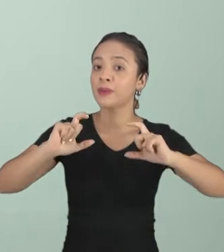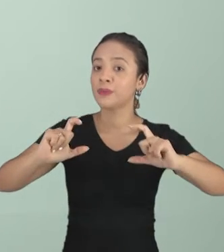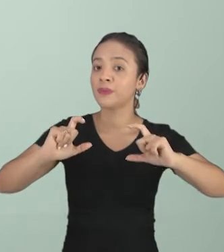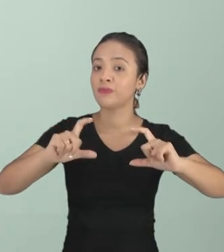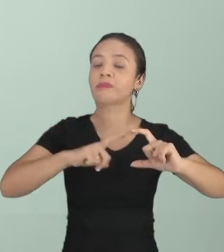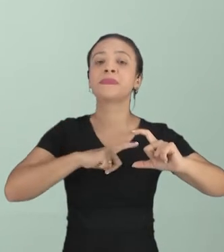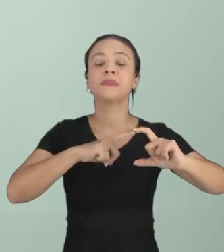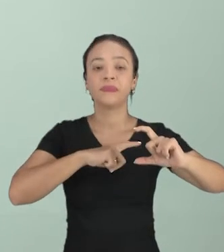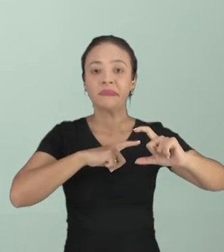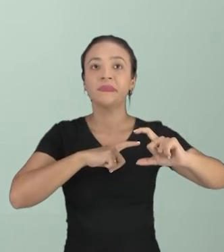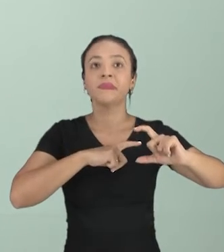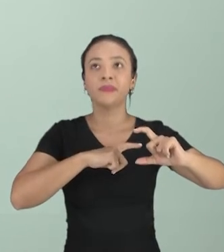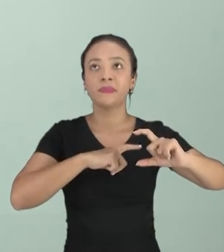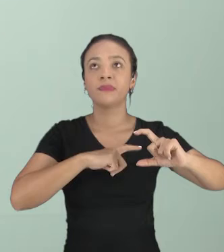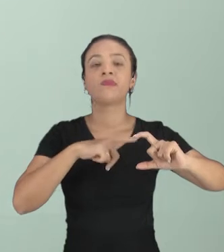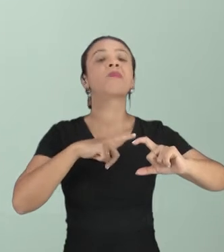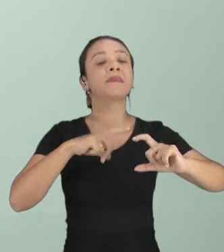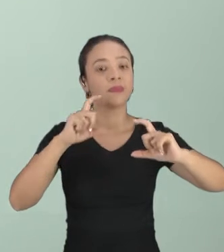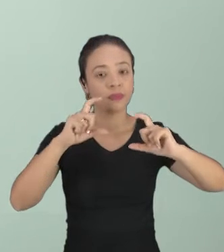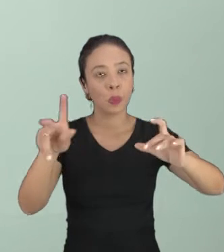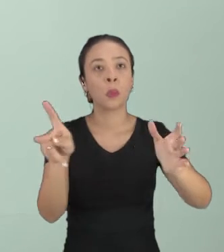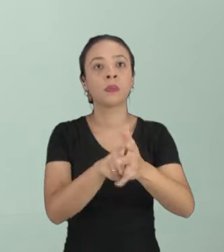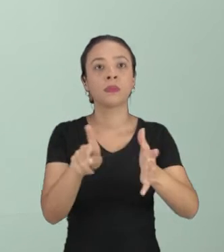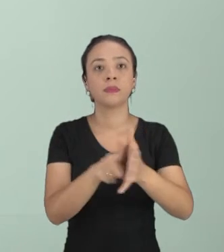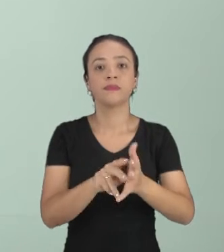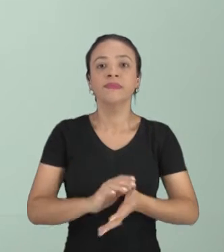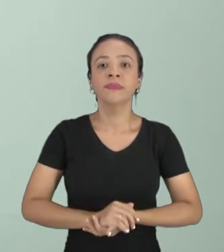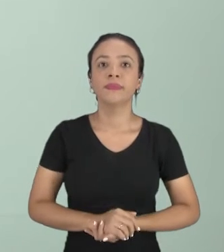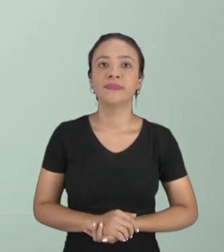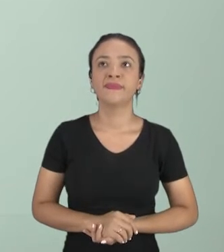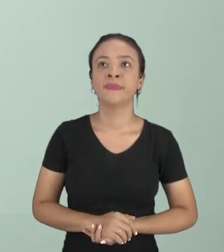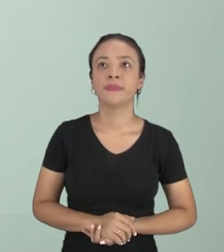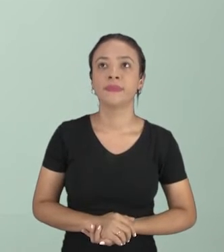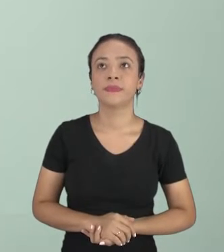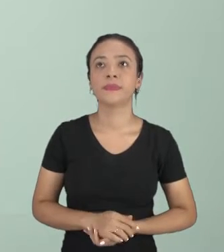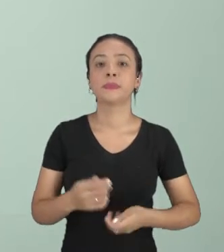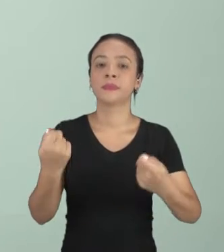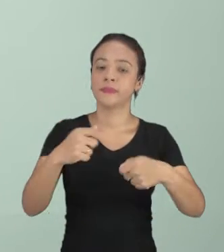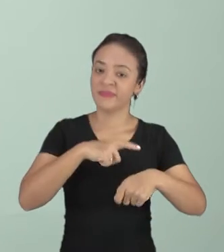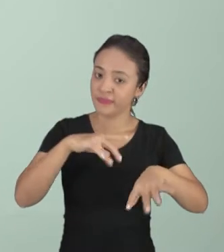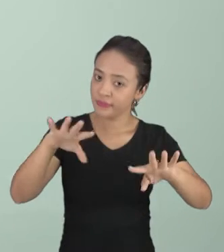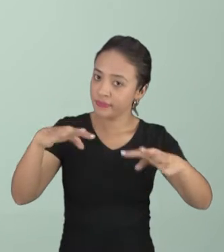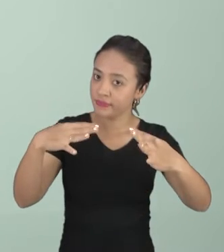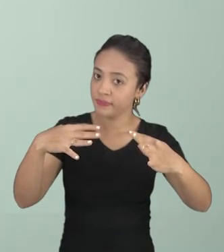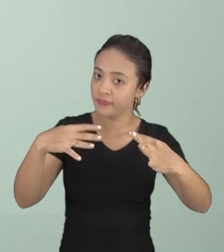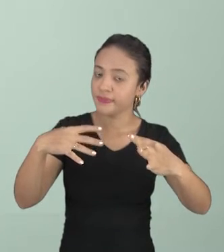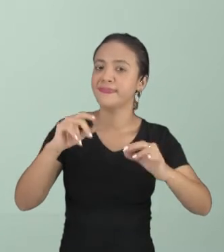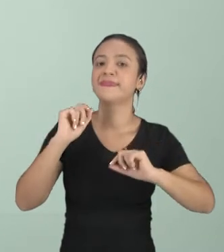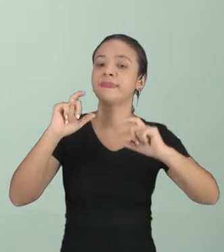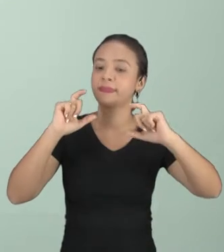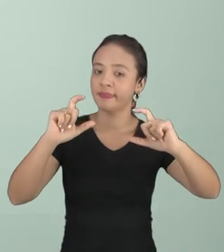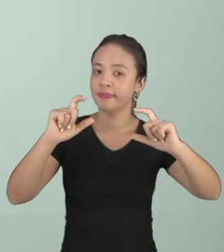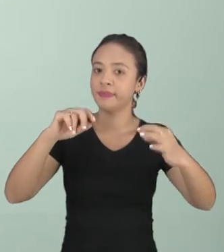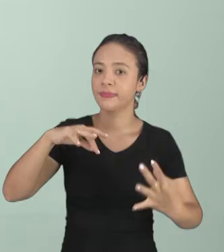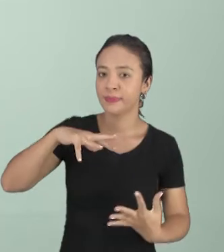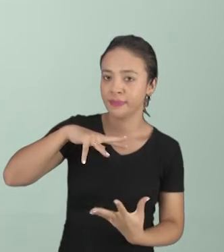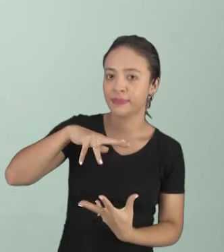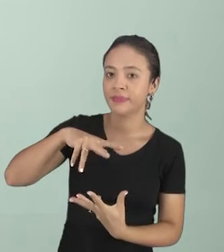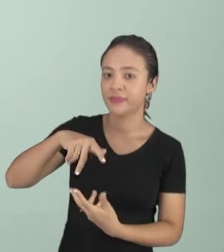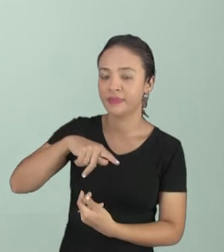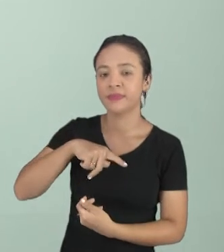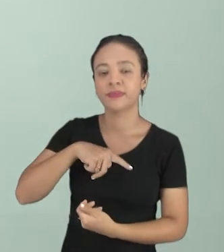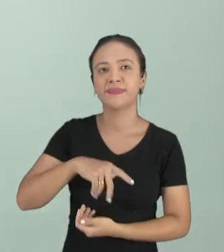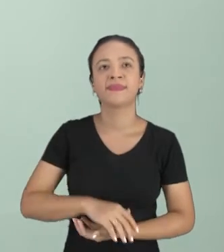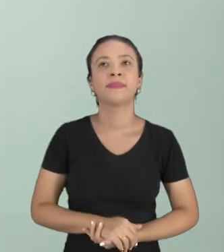fórmula, tá? Tem uma fórmula. Então, a gente tem que sempre estar atento à fórmula geral. Como se